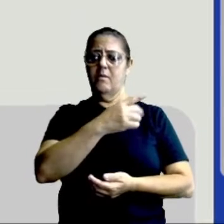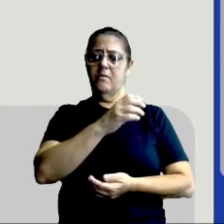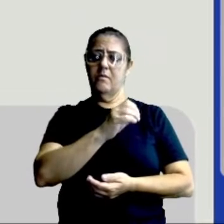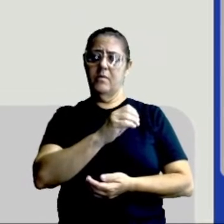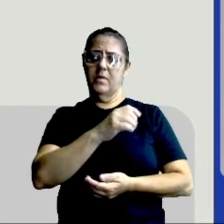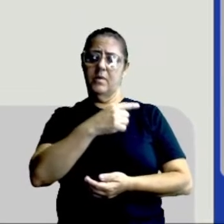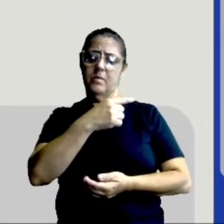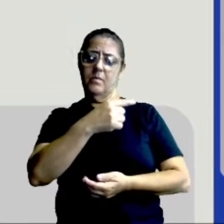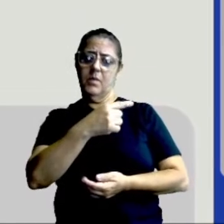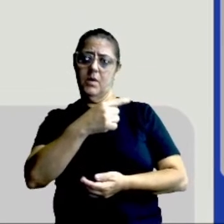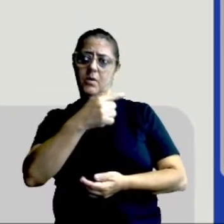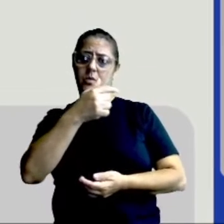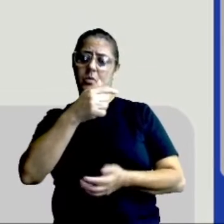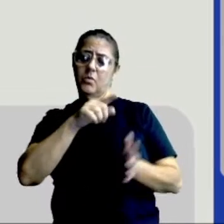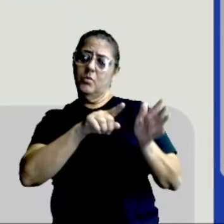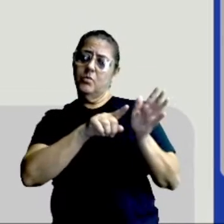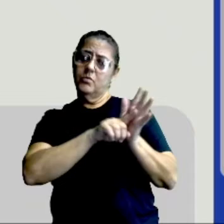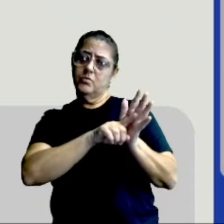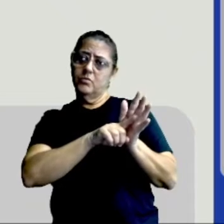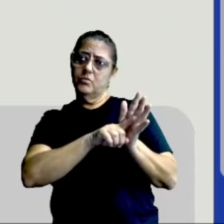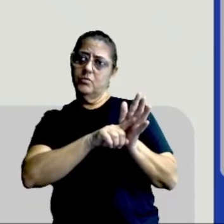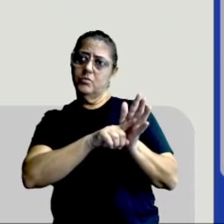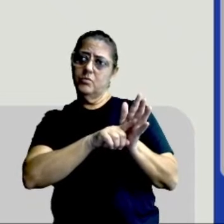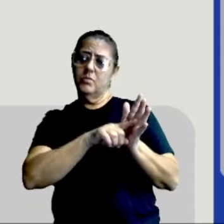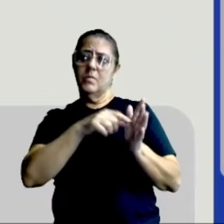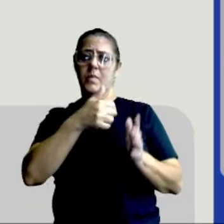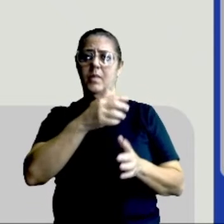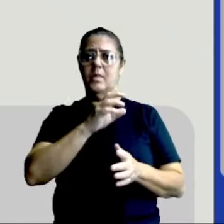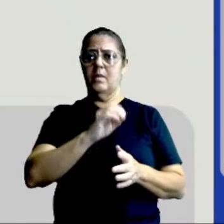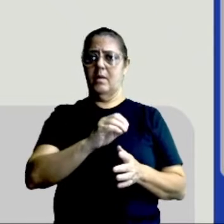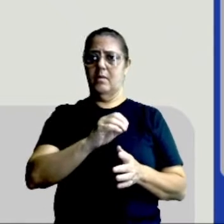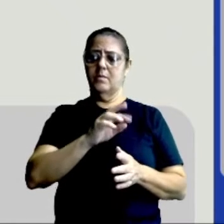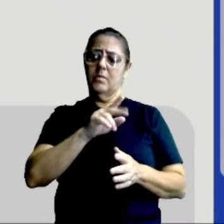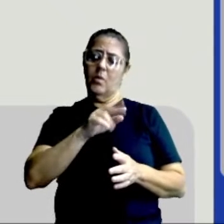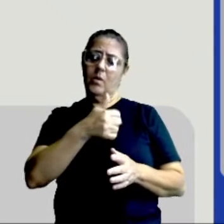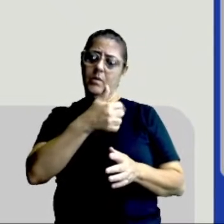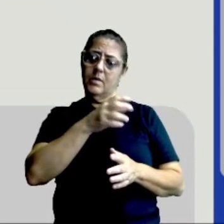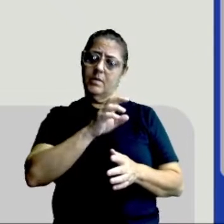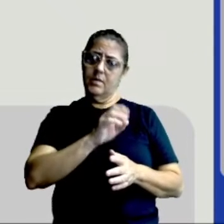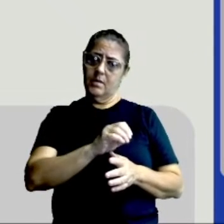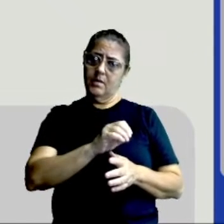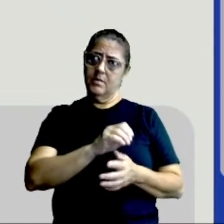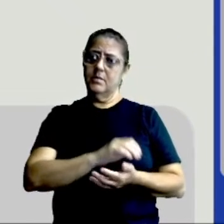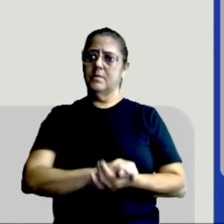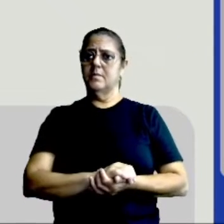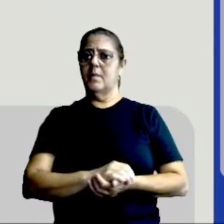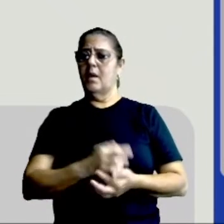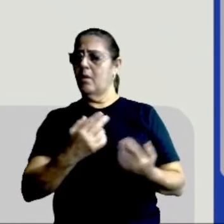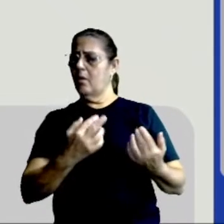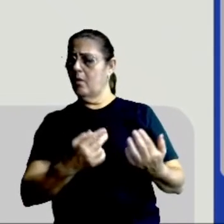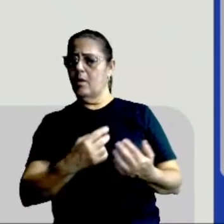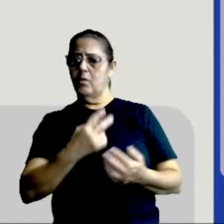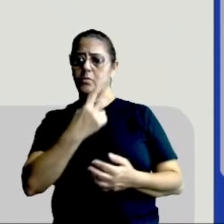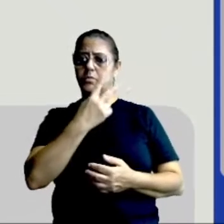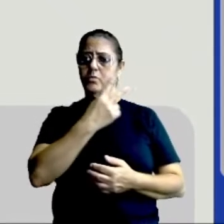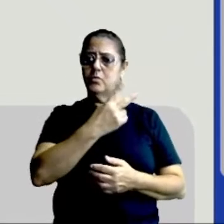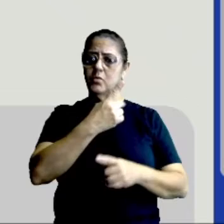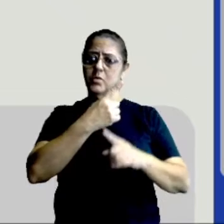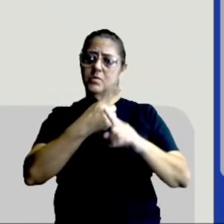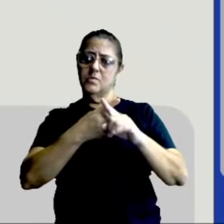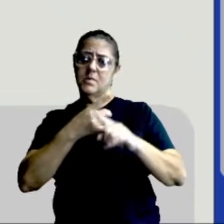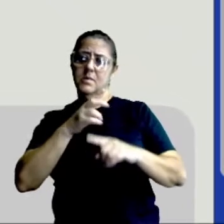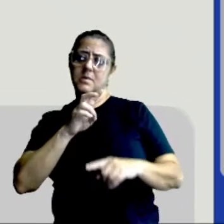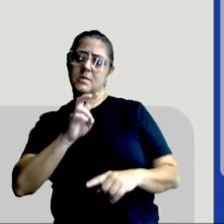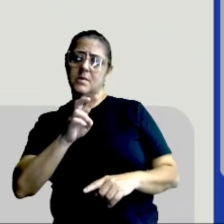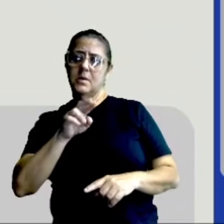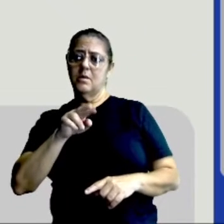menos 10. Se a gente tem 20 e tira 10, é igual a 10. A mesma coisa 2 vezes 5.